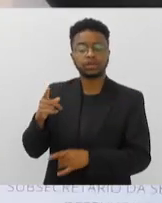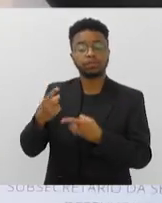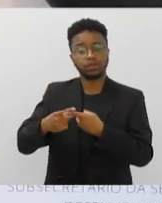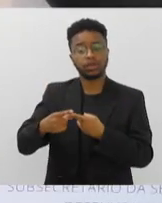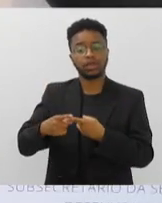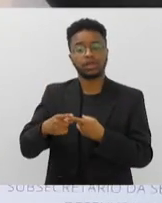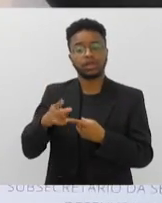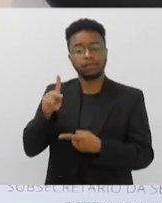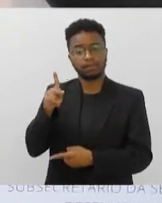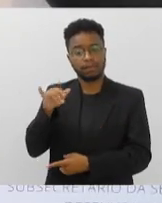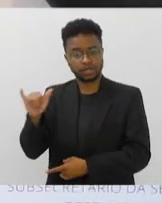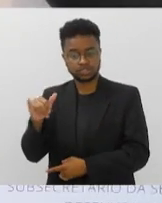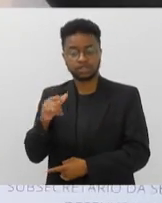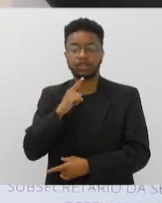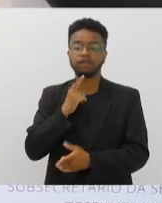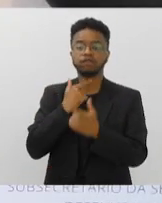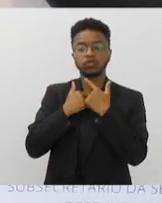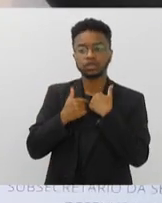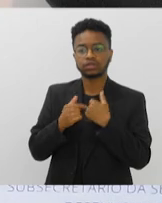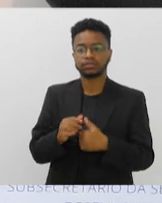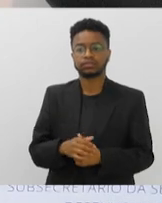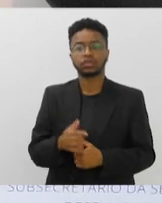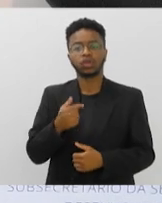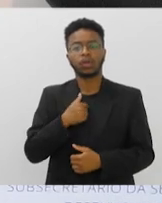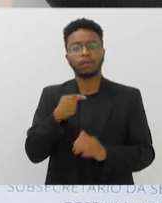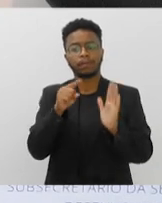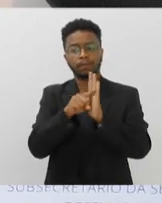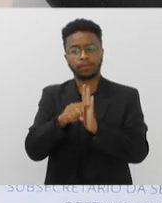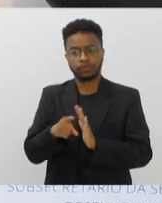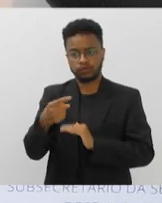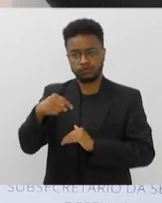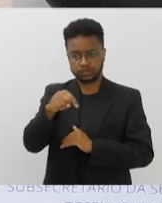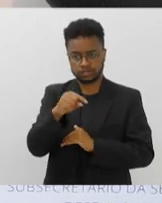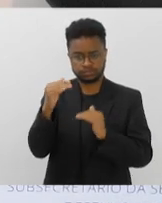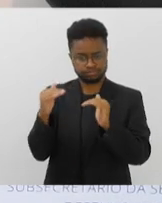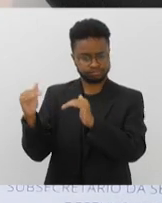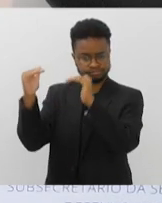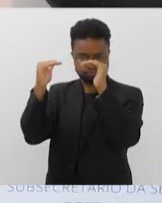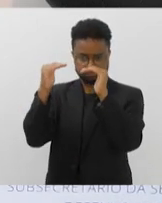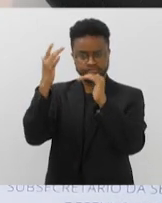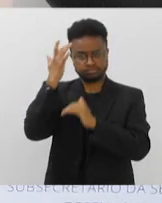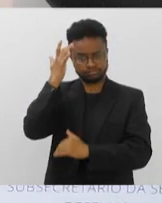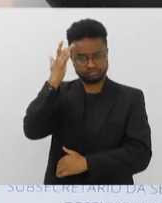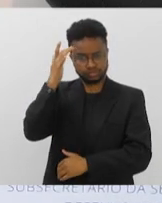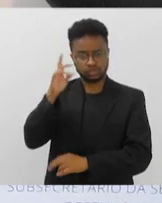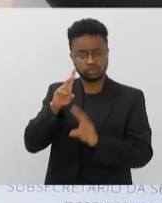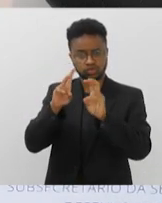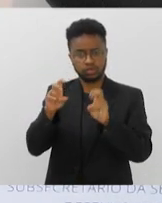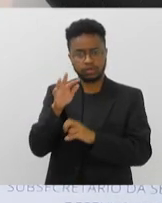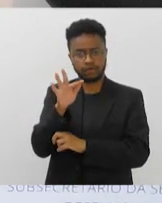desejam só uma dúvida aqui Vocês que são bambambã né efia